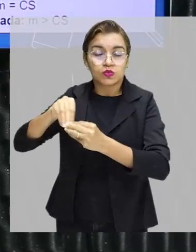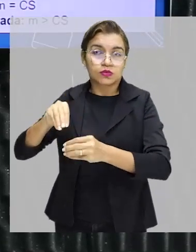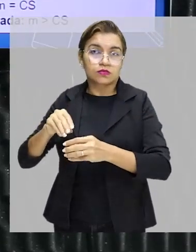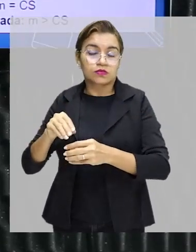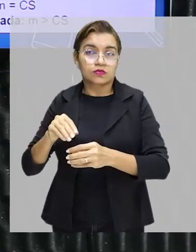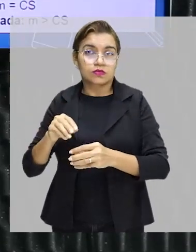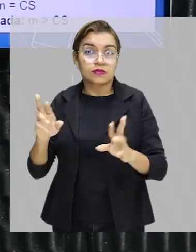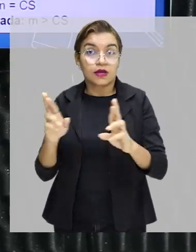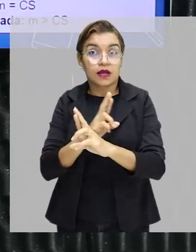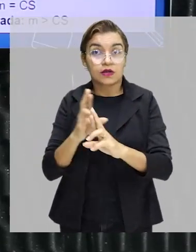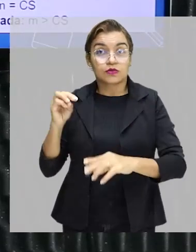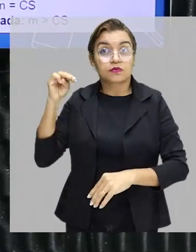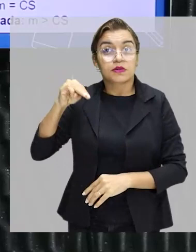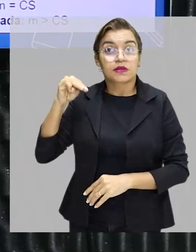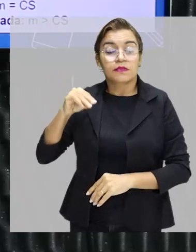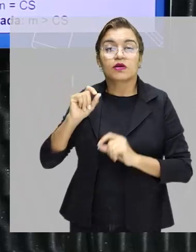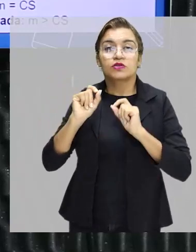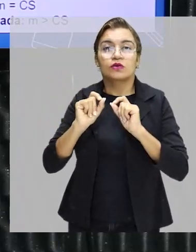matemáticas chamamos de